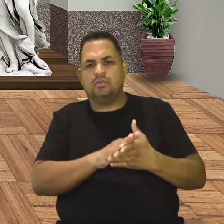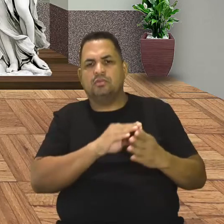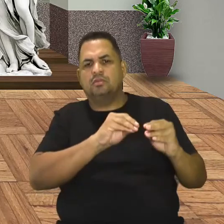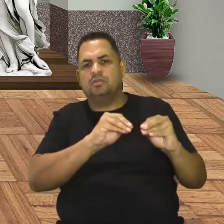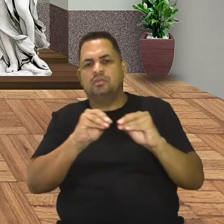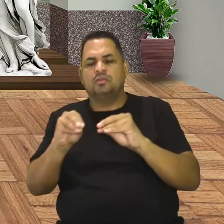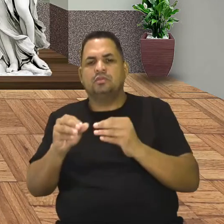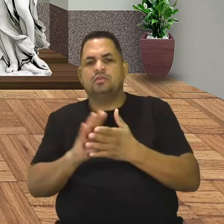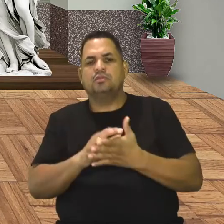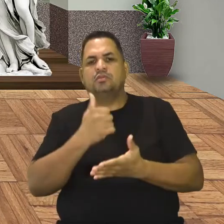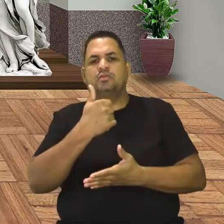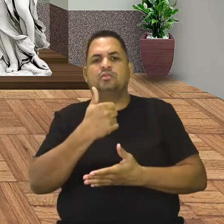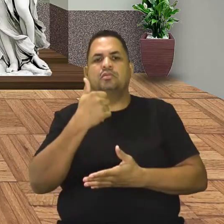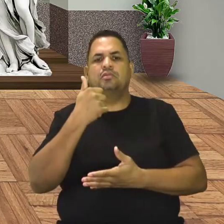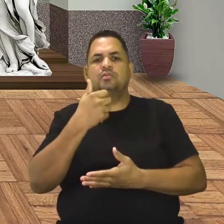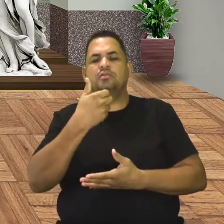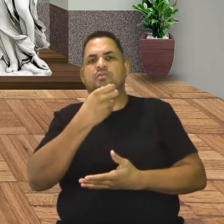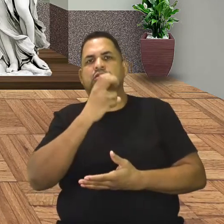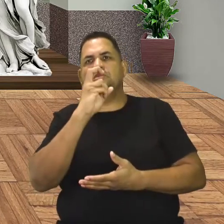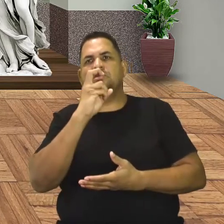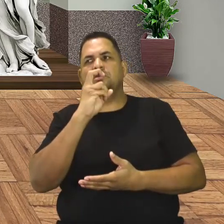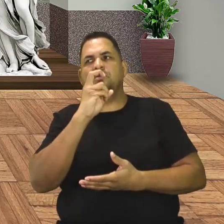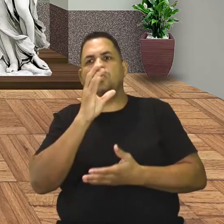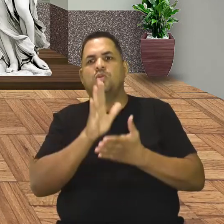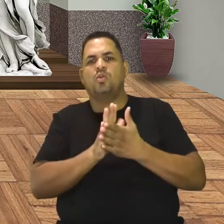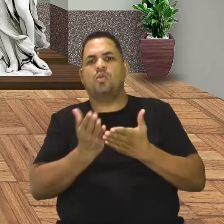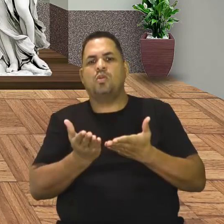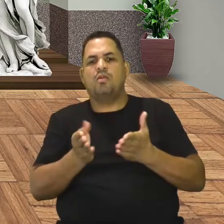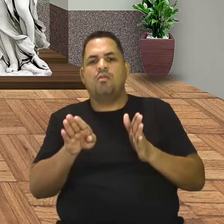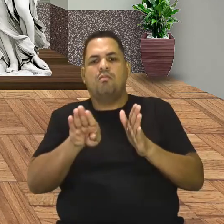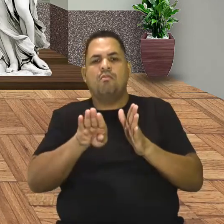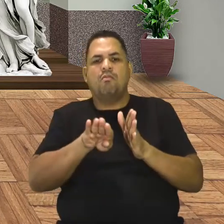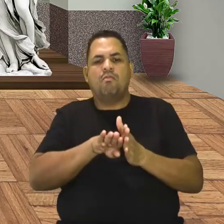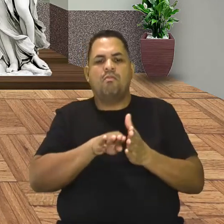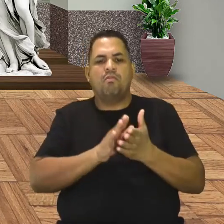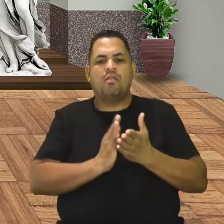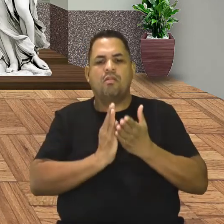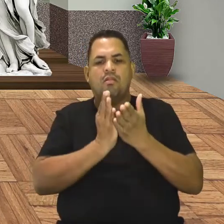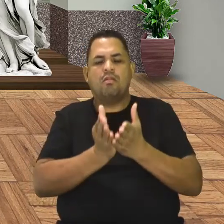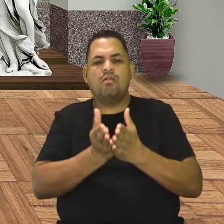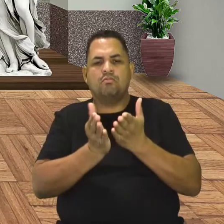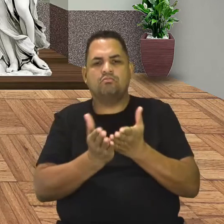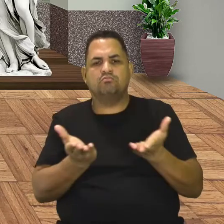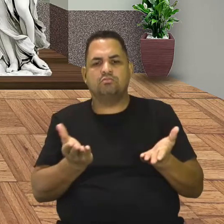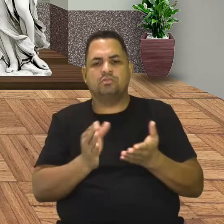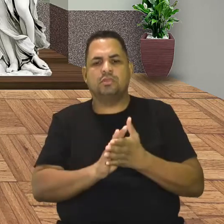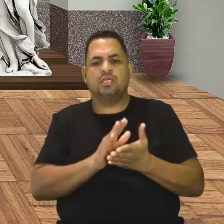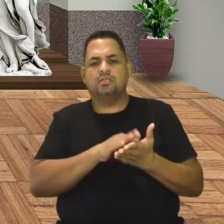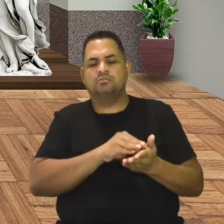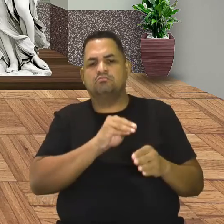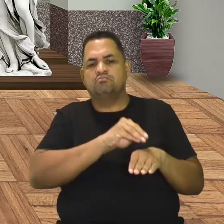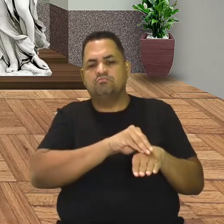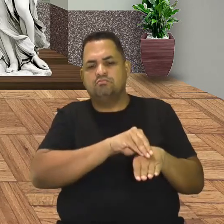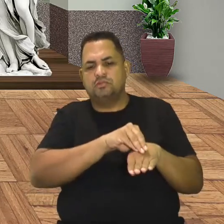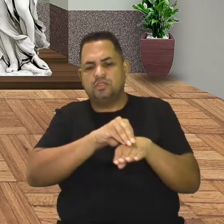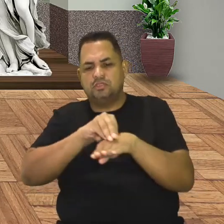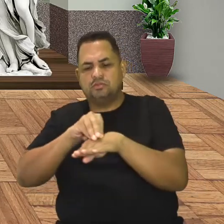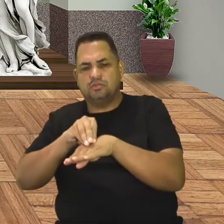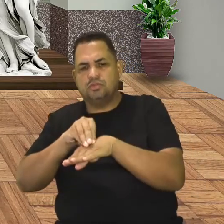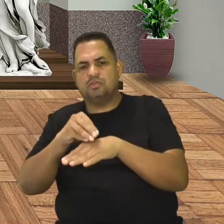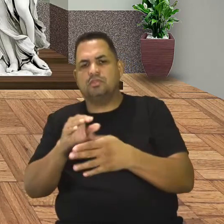1, 2, 3, nós temos 5 terminais e mais um em Humaitá aqui próximo das